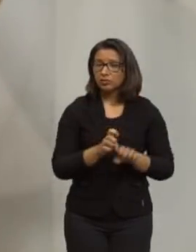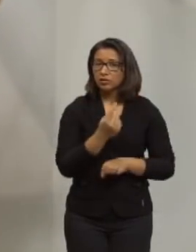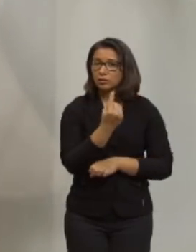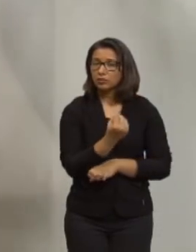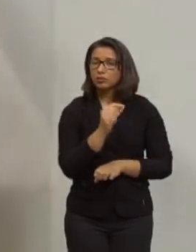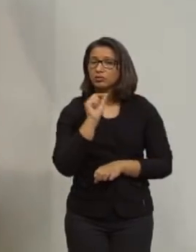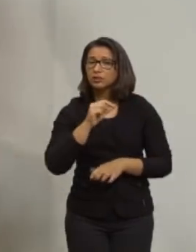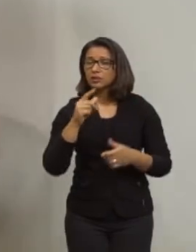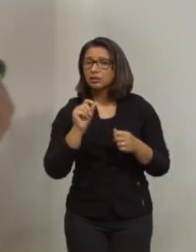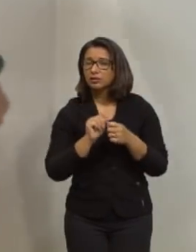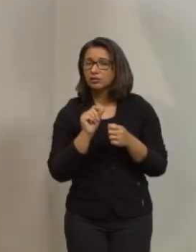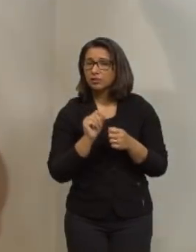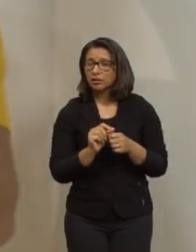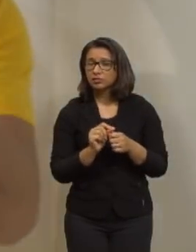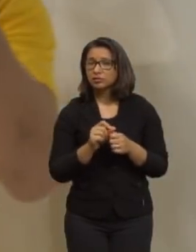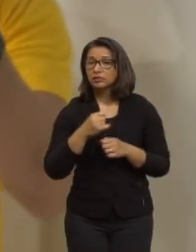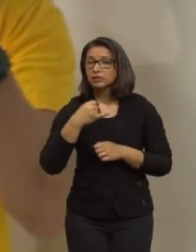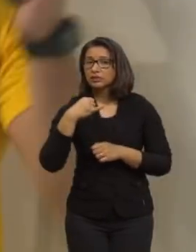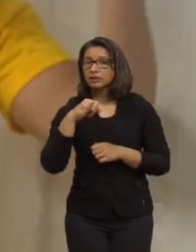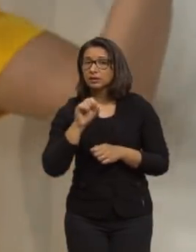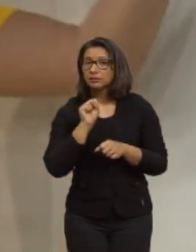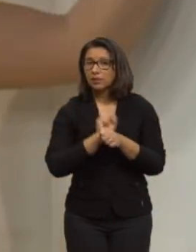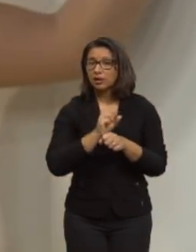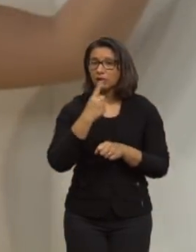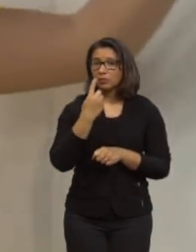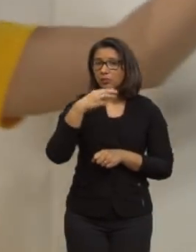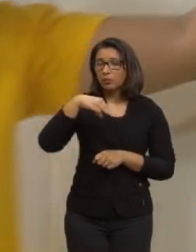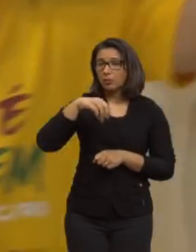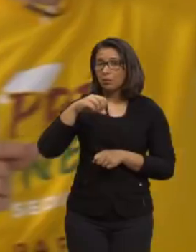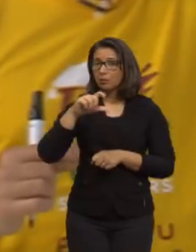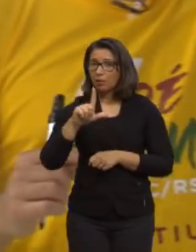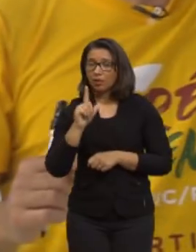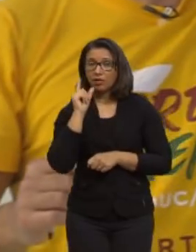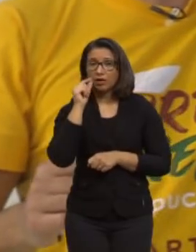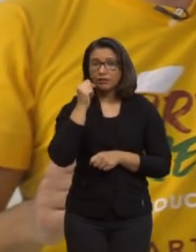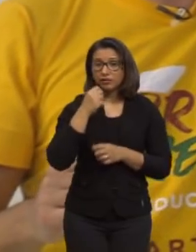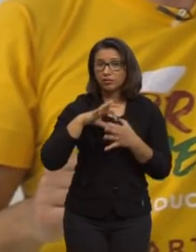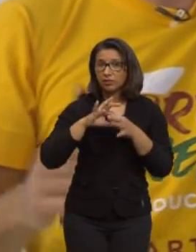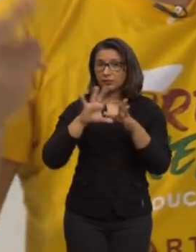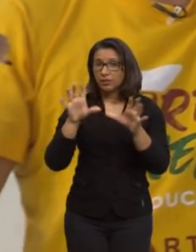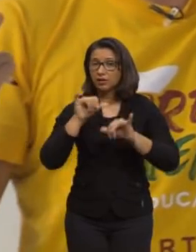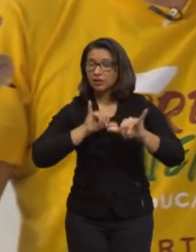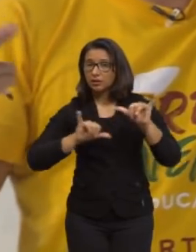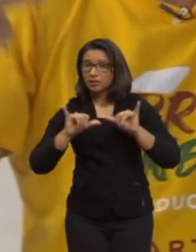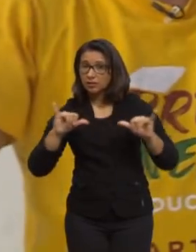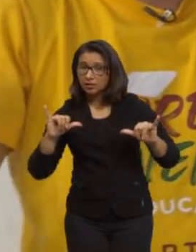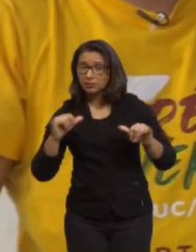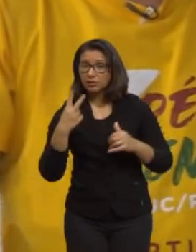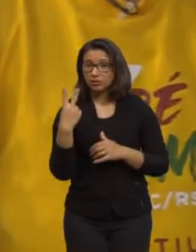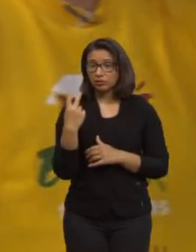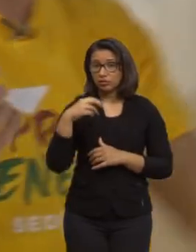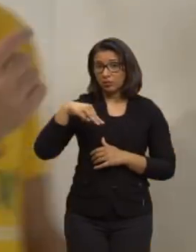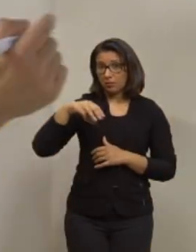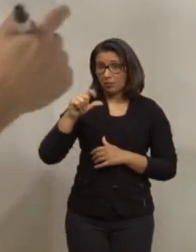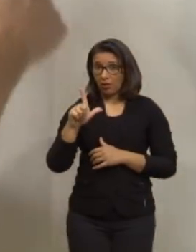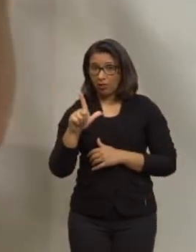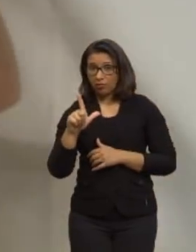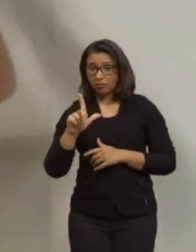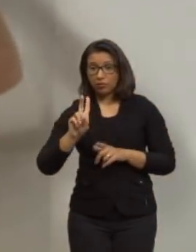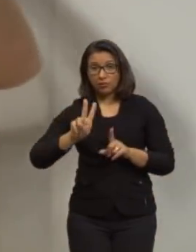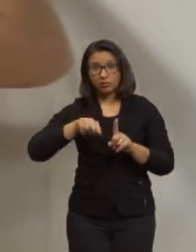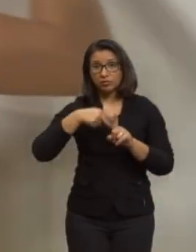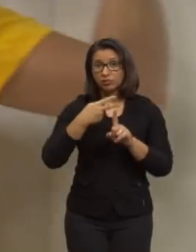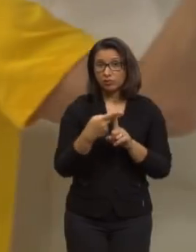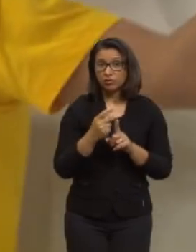tenho que que eu faço se paga um mol de carbono grafita eu libero essa energia para dois moldes eu vou liberar o dobro